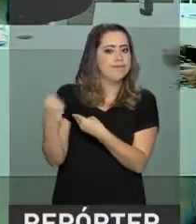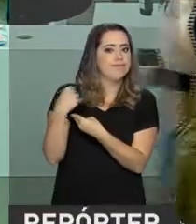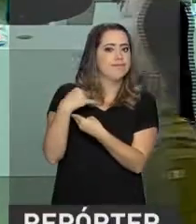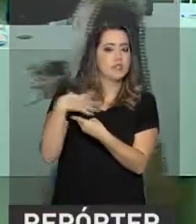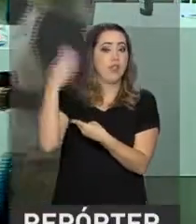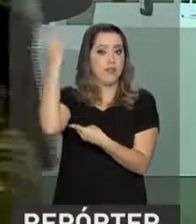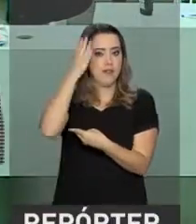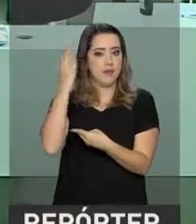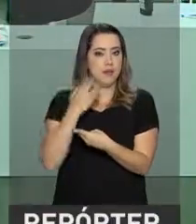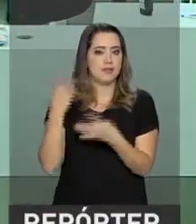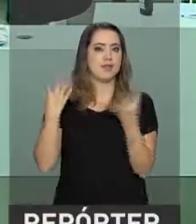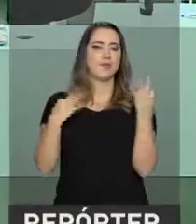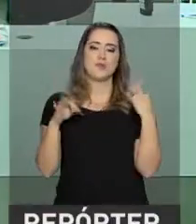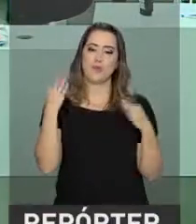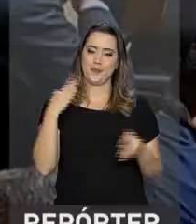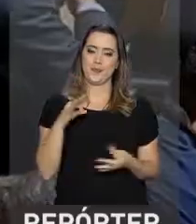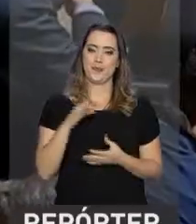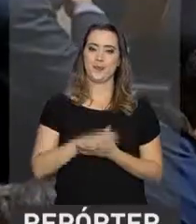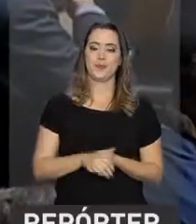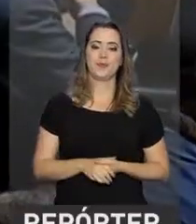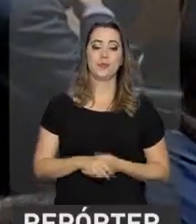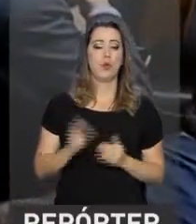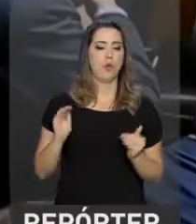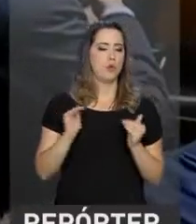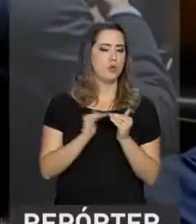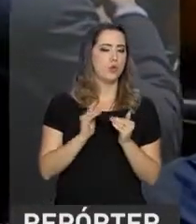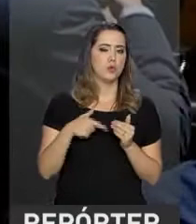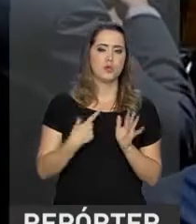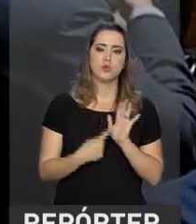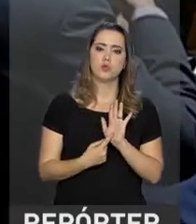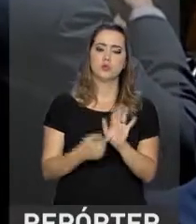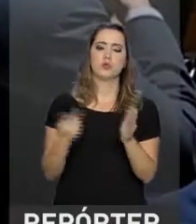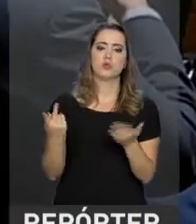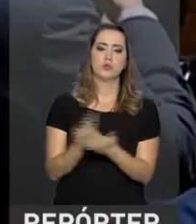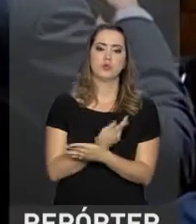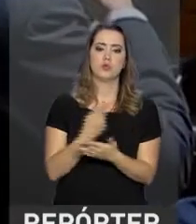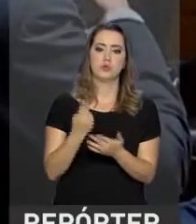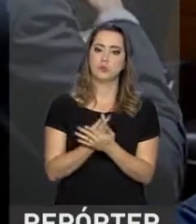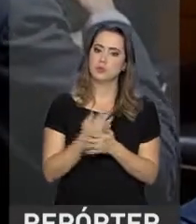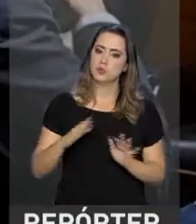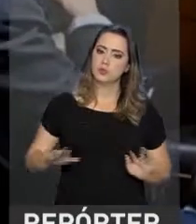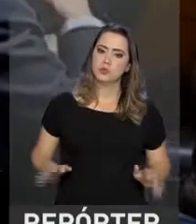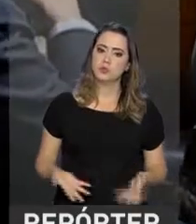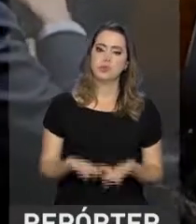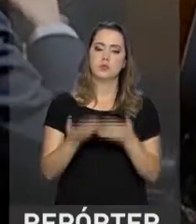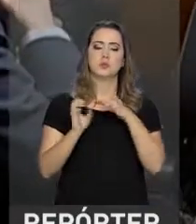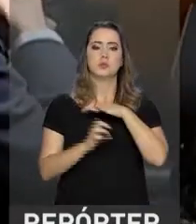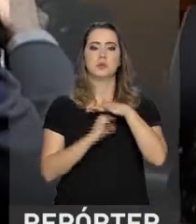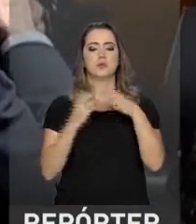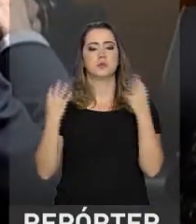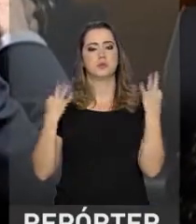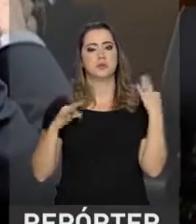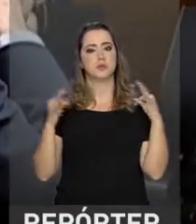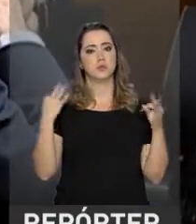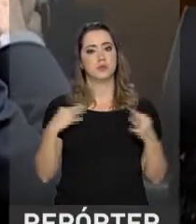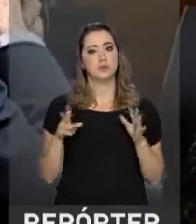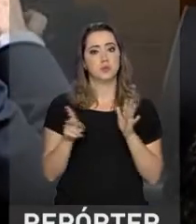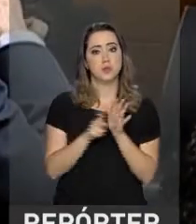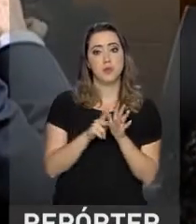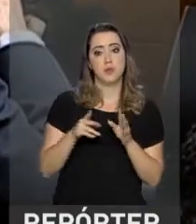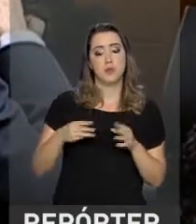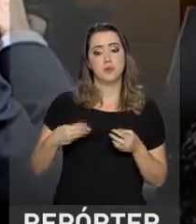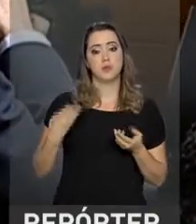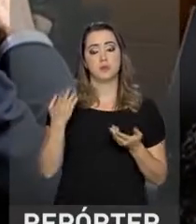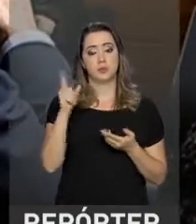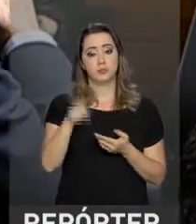estimular o hábito de viagem entre os brasileiros. Metas que serão executadas e promovidas pela Embratur, autarquia do Ministério do